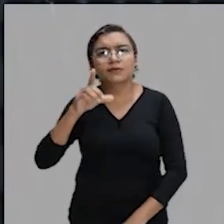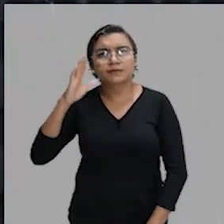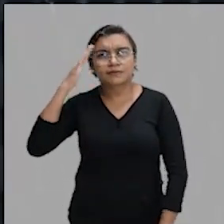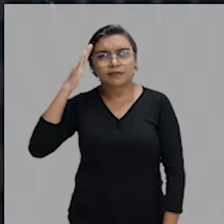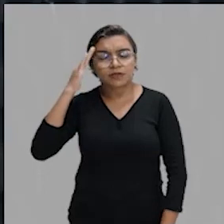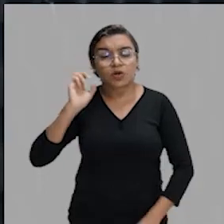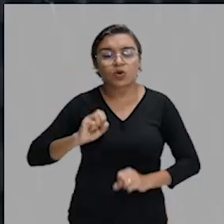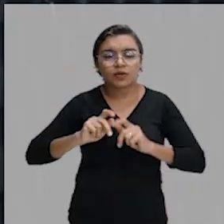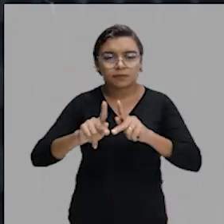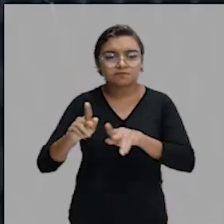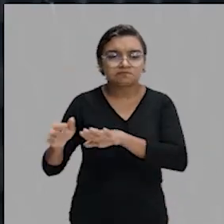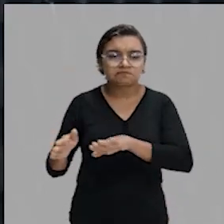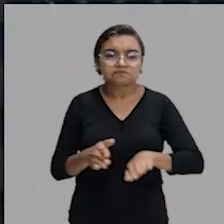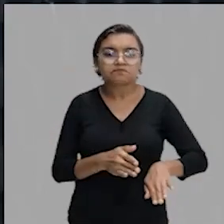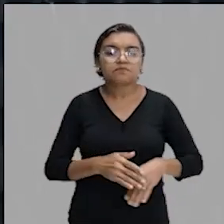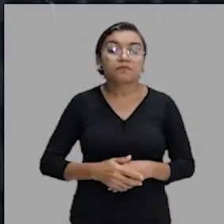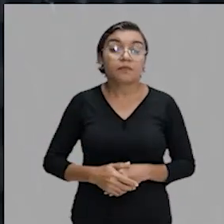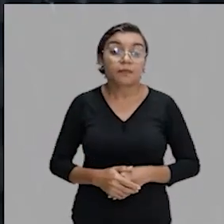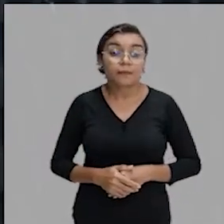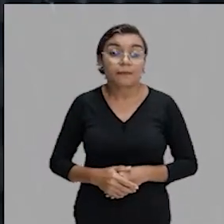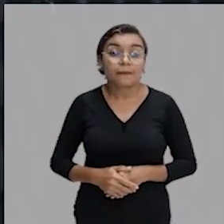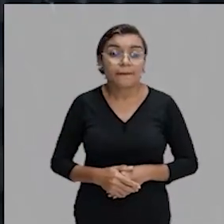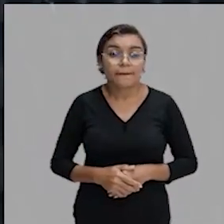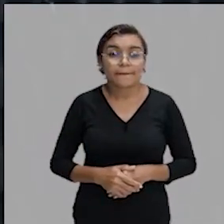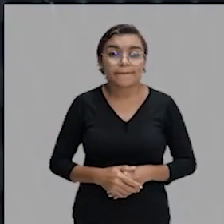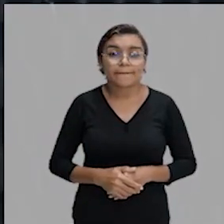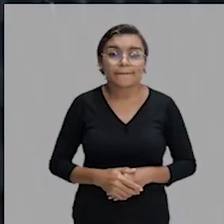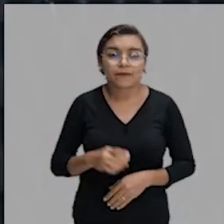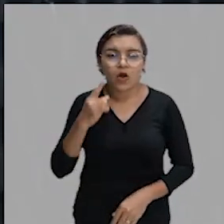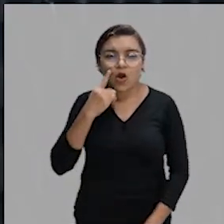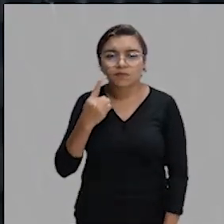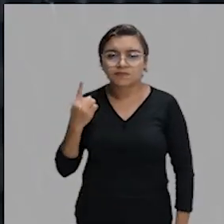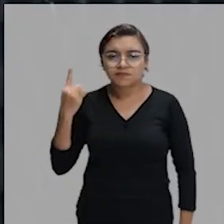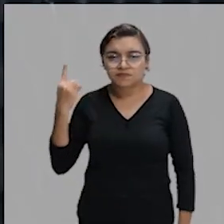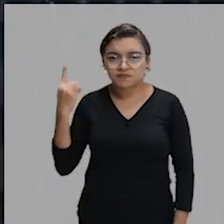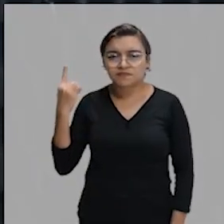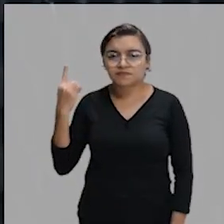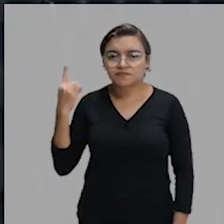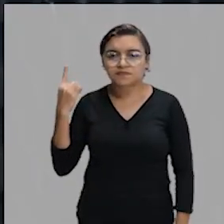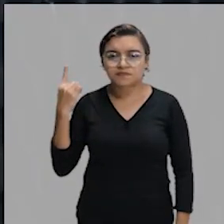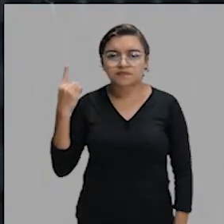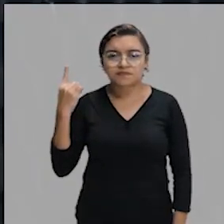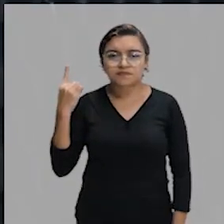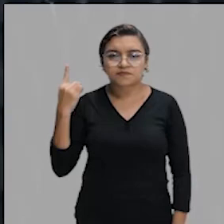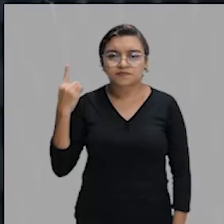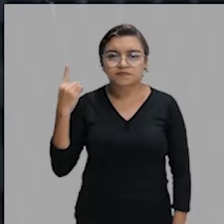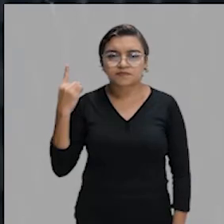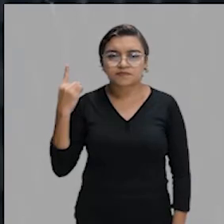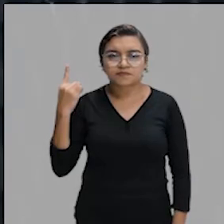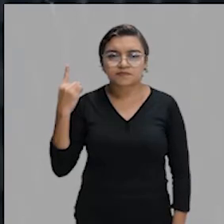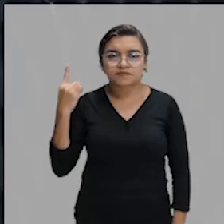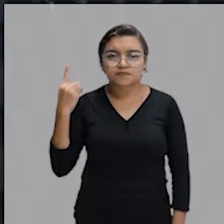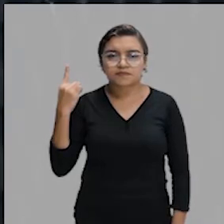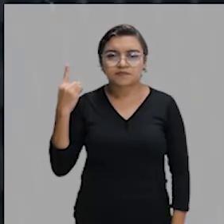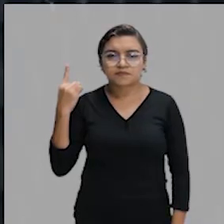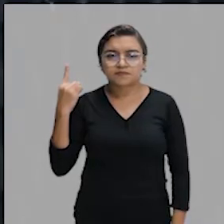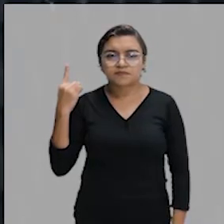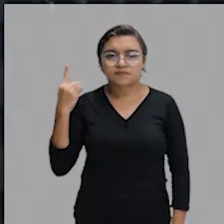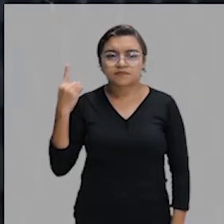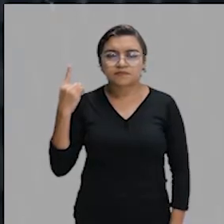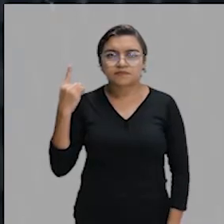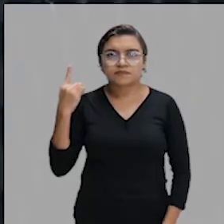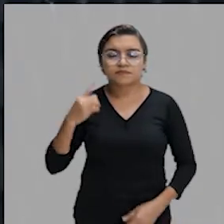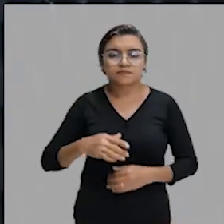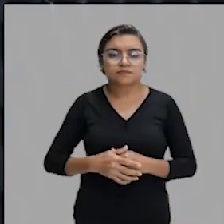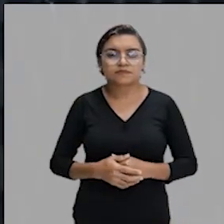bola? Então, vamos lá, ó. Há diversos indícios empíricos da evolução das espécies. Nosso querido não precisa nem